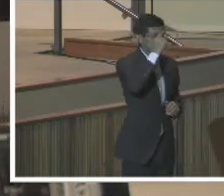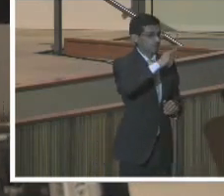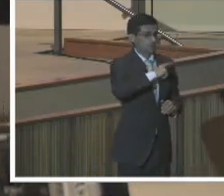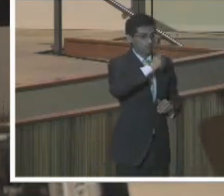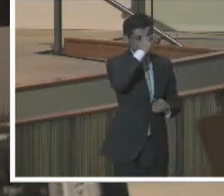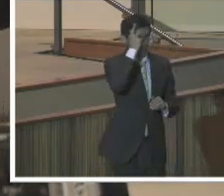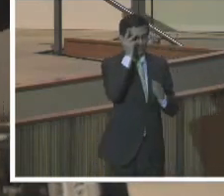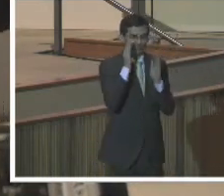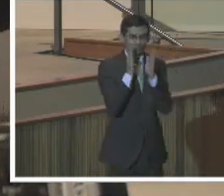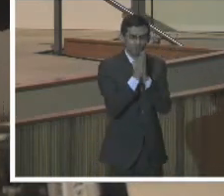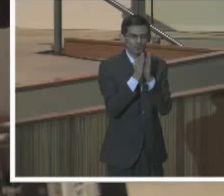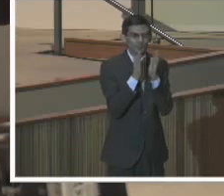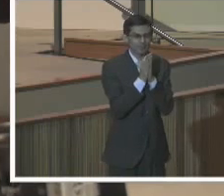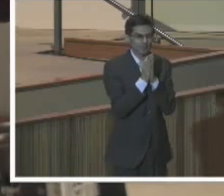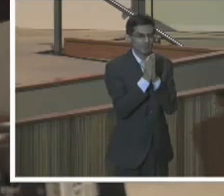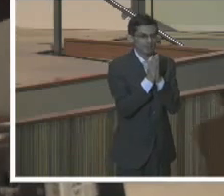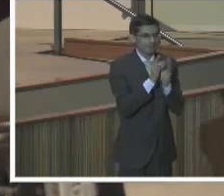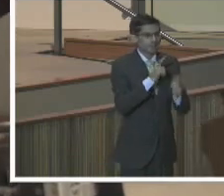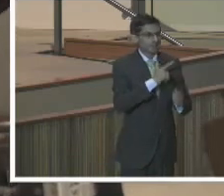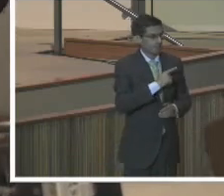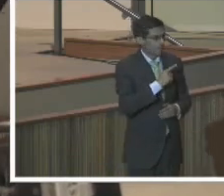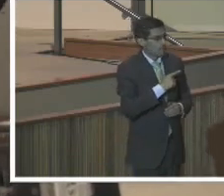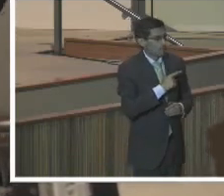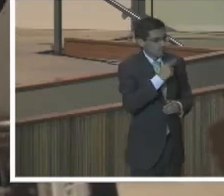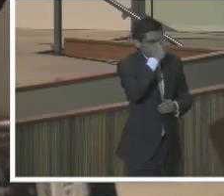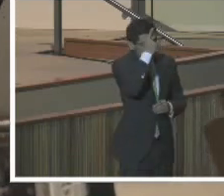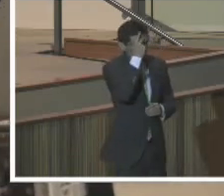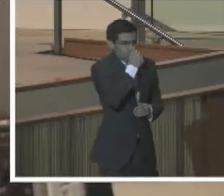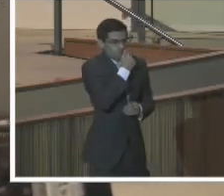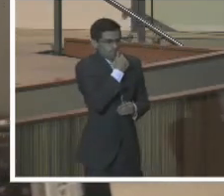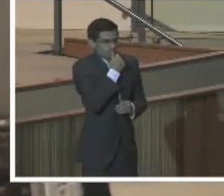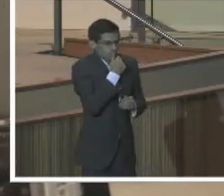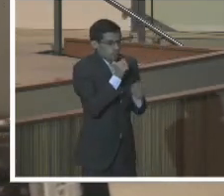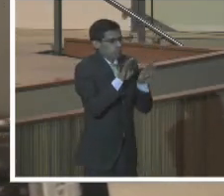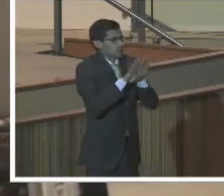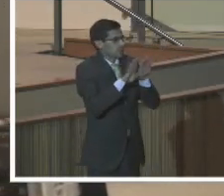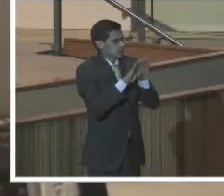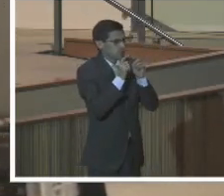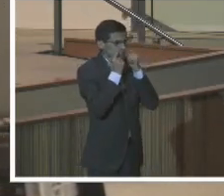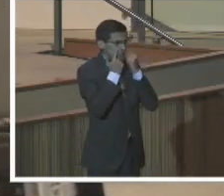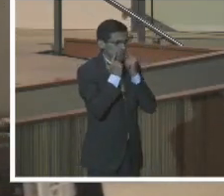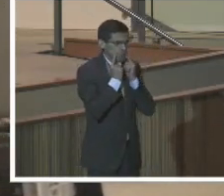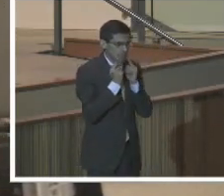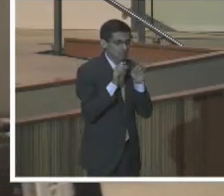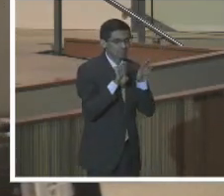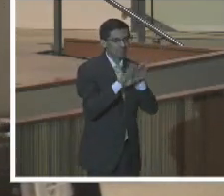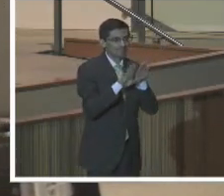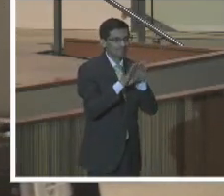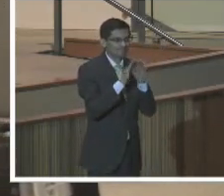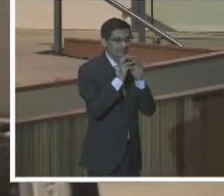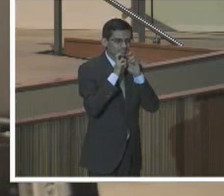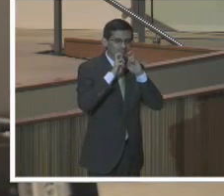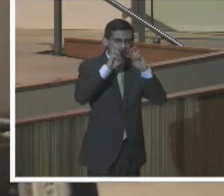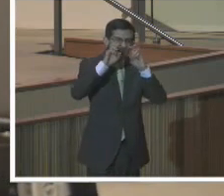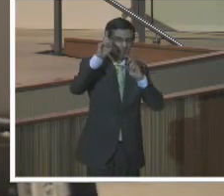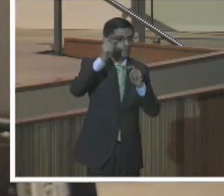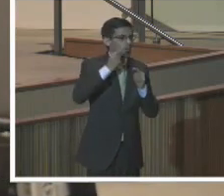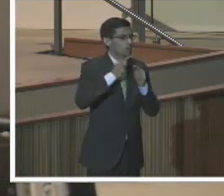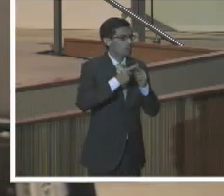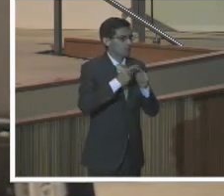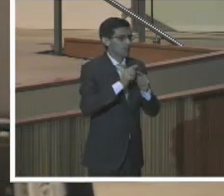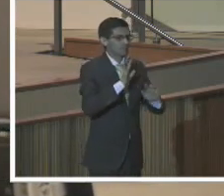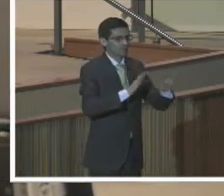Tem gente jejuando por você, tem gente chorando por você, porque não se conforma em